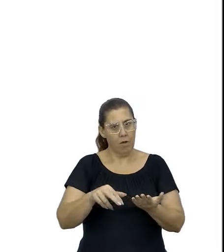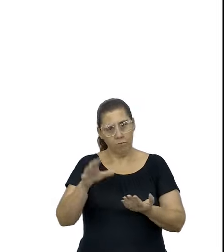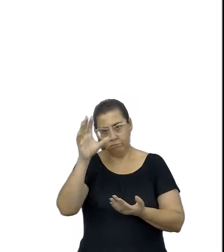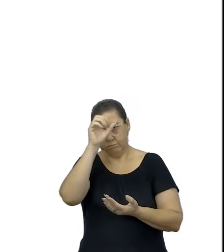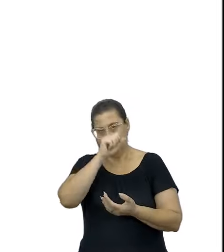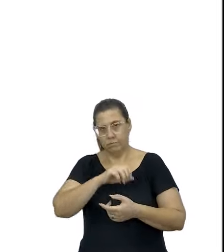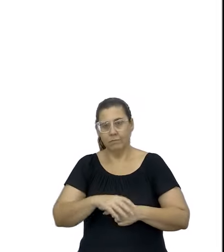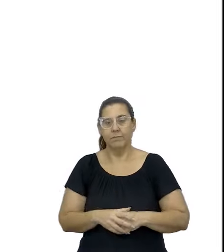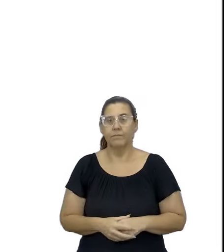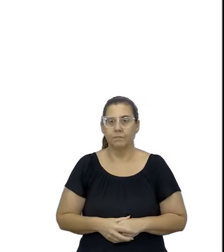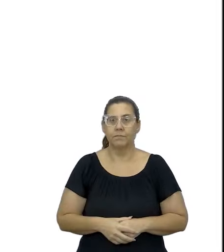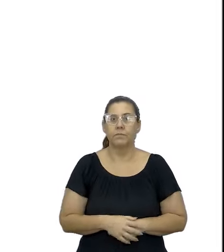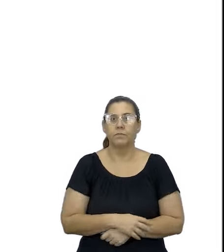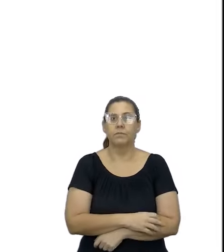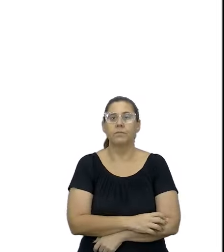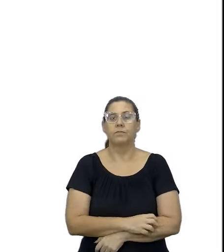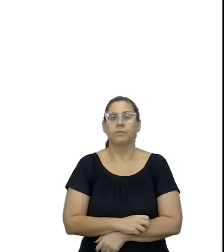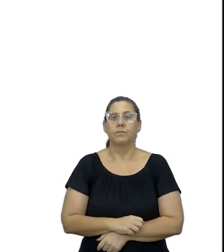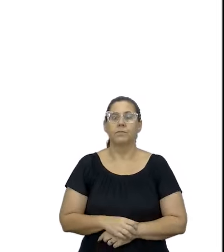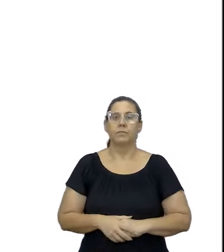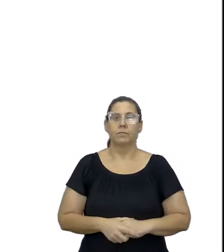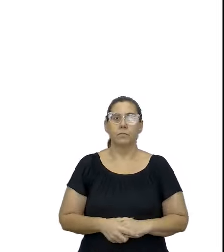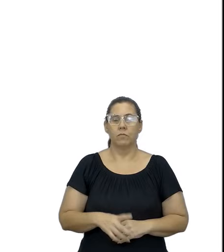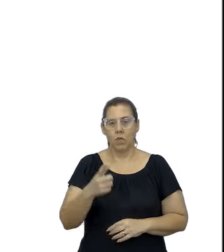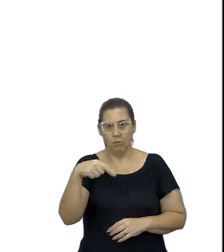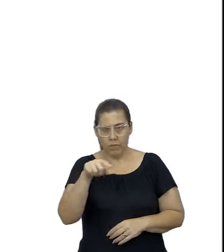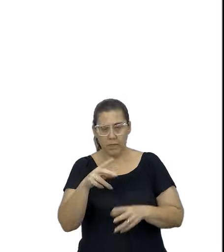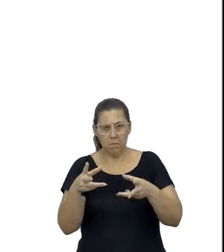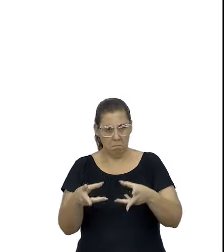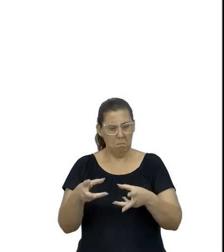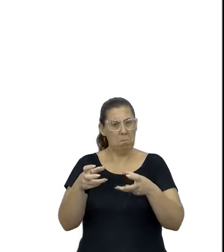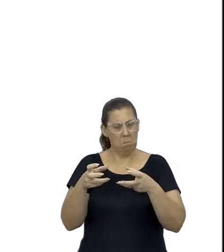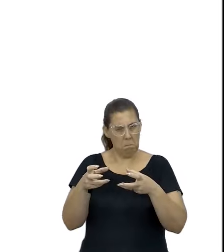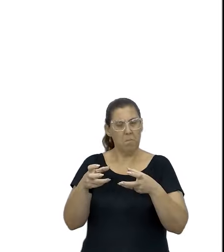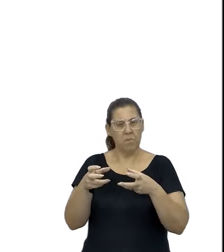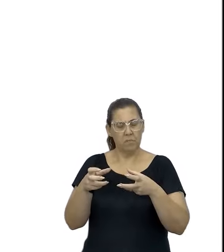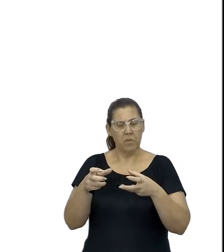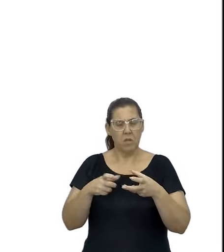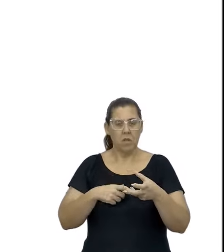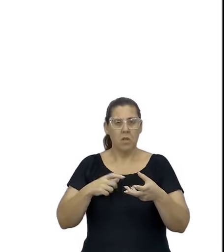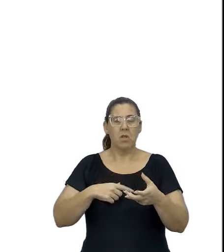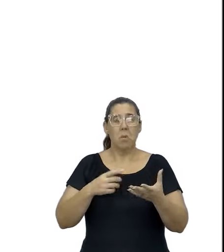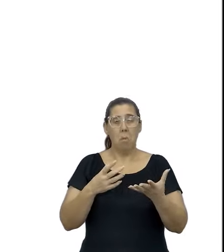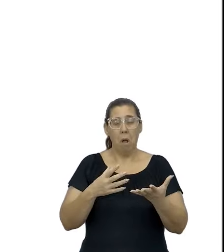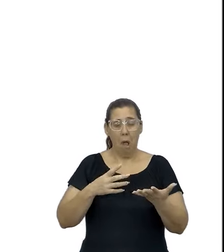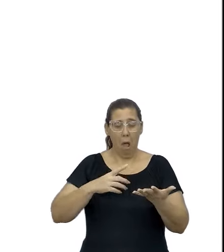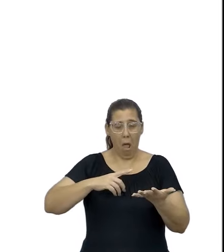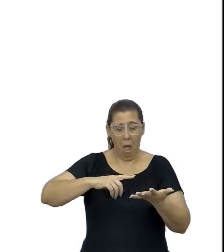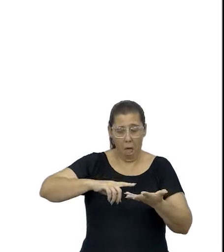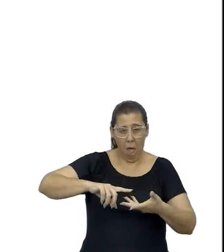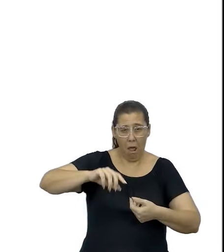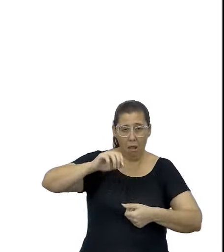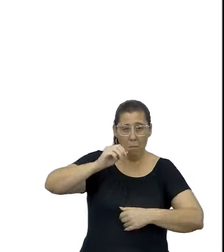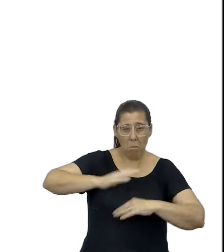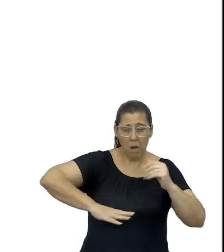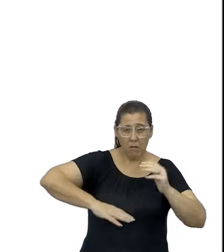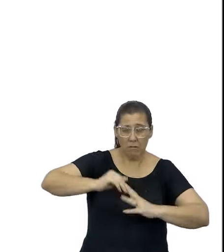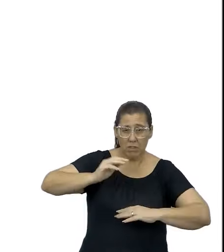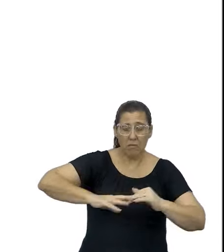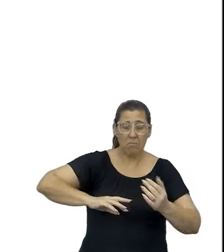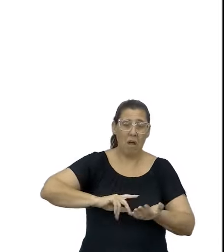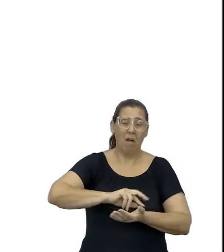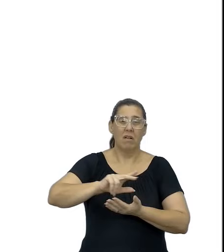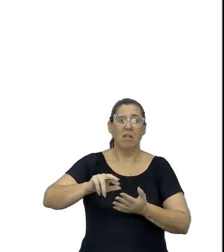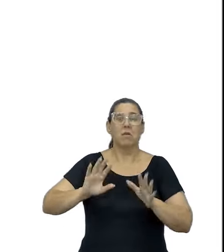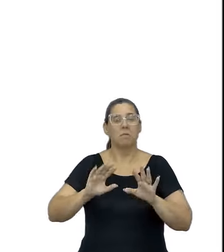em termos das habilidades, vocês percebam que são muitas as habilidades em jogo, né? Mas nós